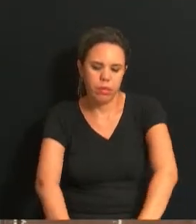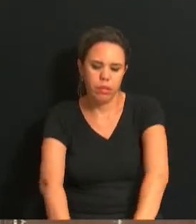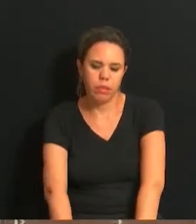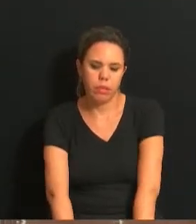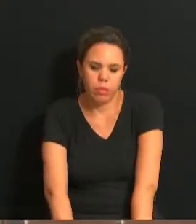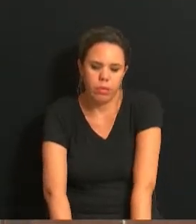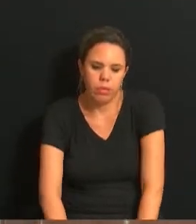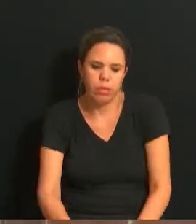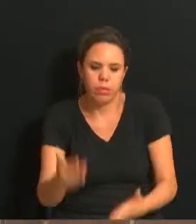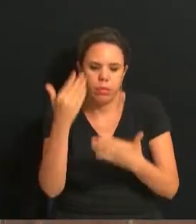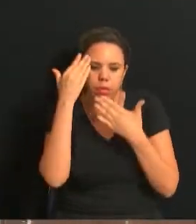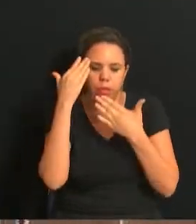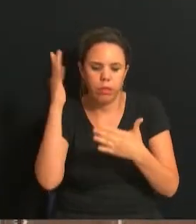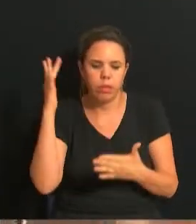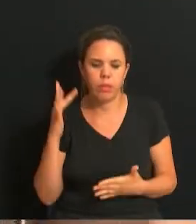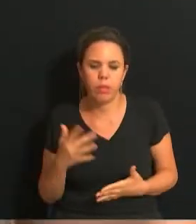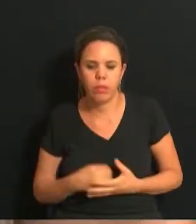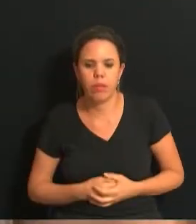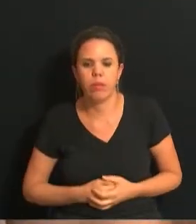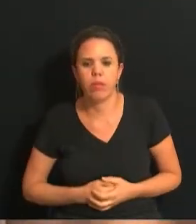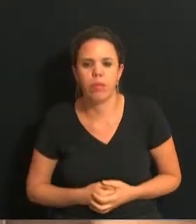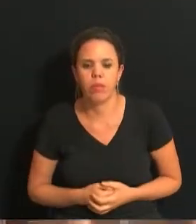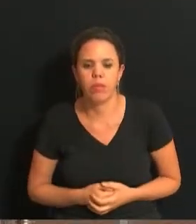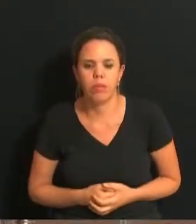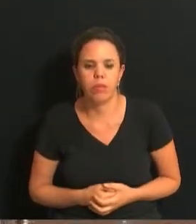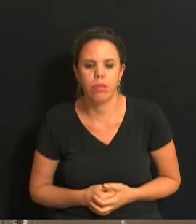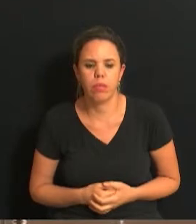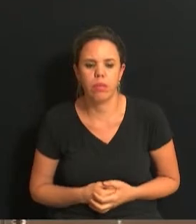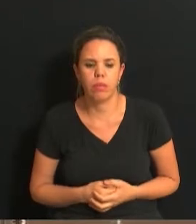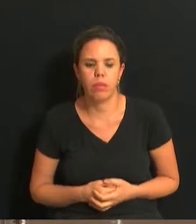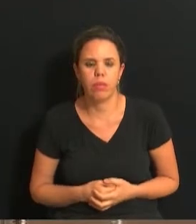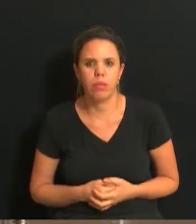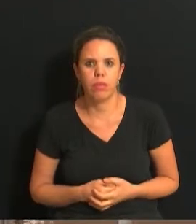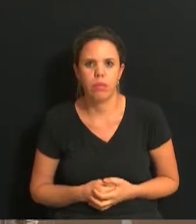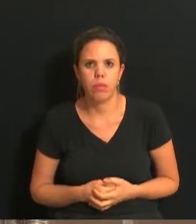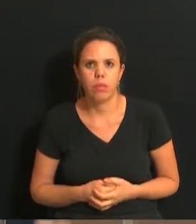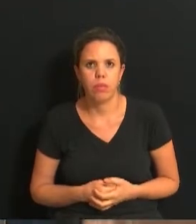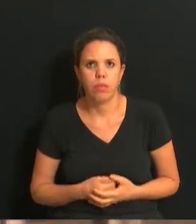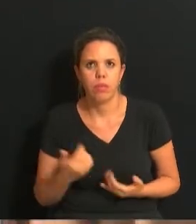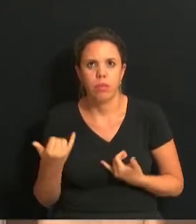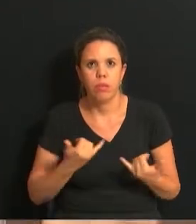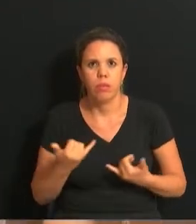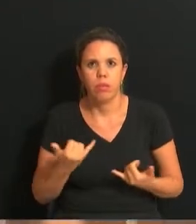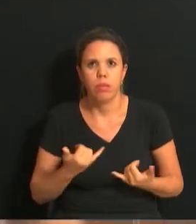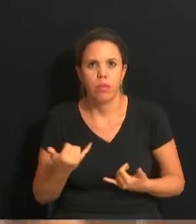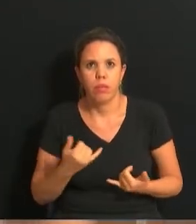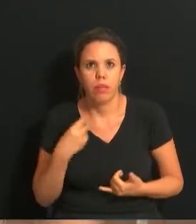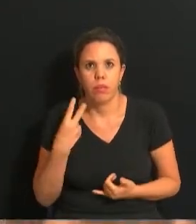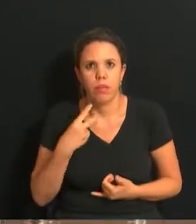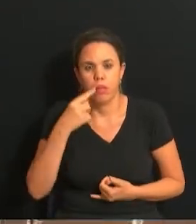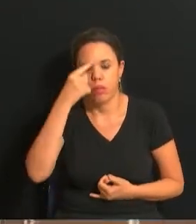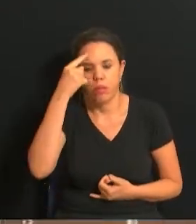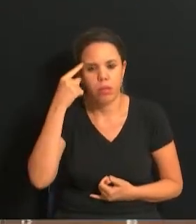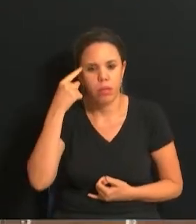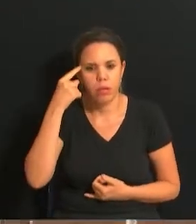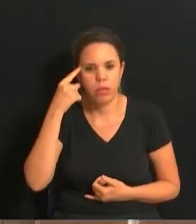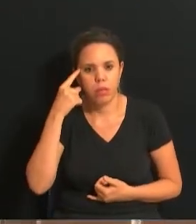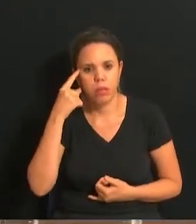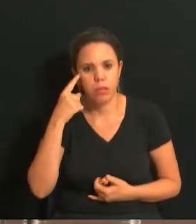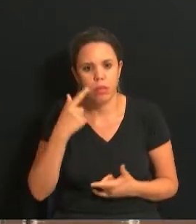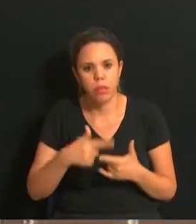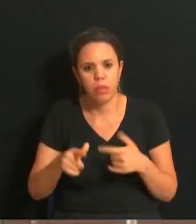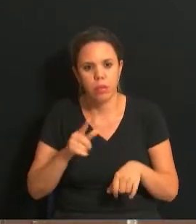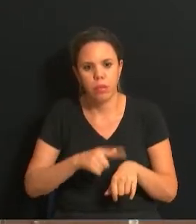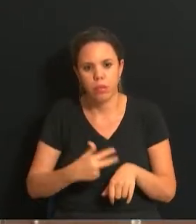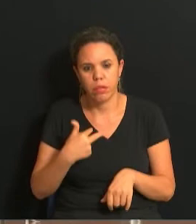Obrigada, vereadora Guida Calisto. Eu fui informada aqui, a vereadora Paola teve um contratempo e